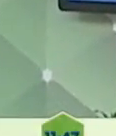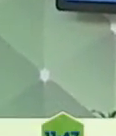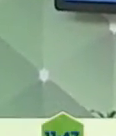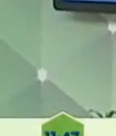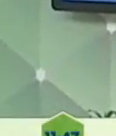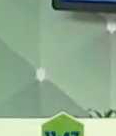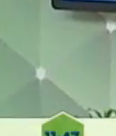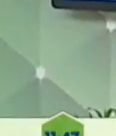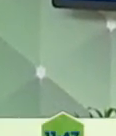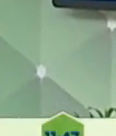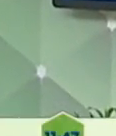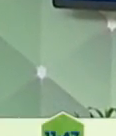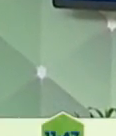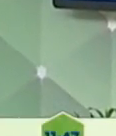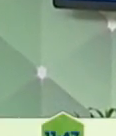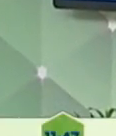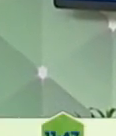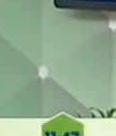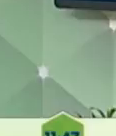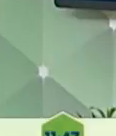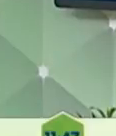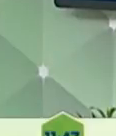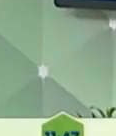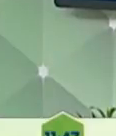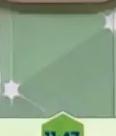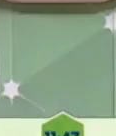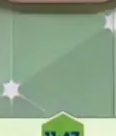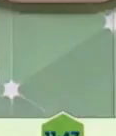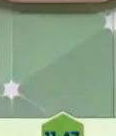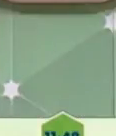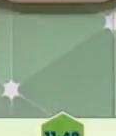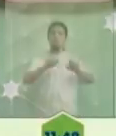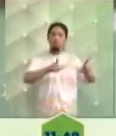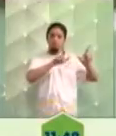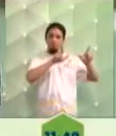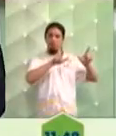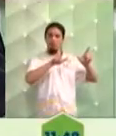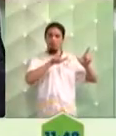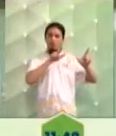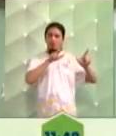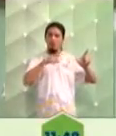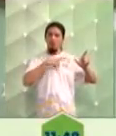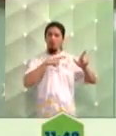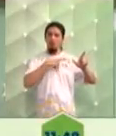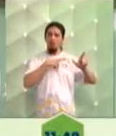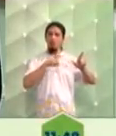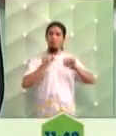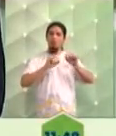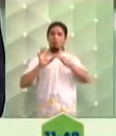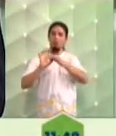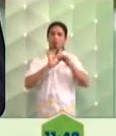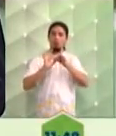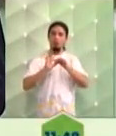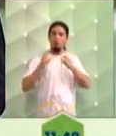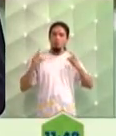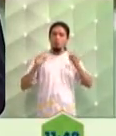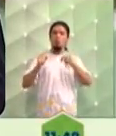selo, diretor? Pode falar rapidinho, Augusto. Sim, esse selo, nós estamos fazendo uma campanha em todos os shoppings de